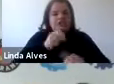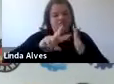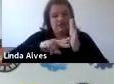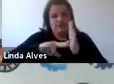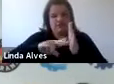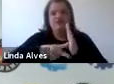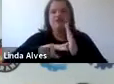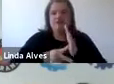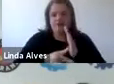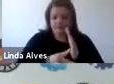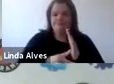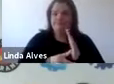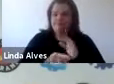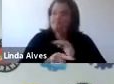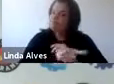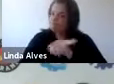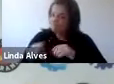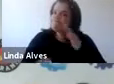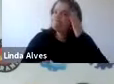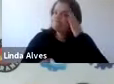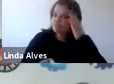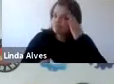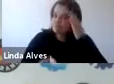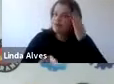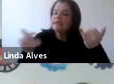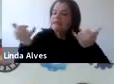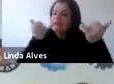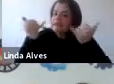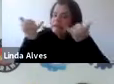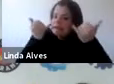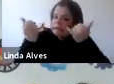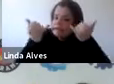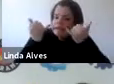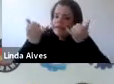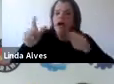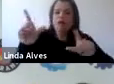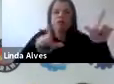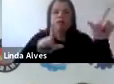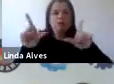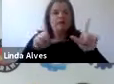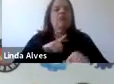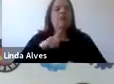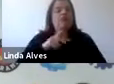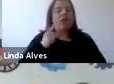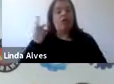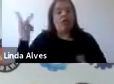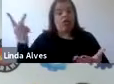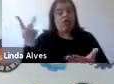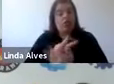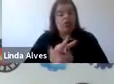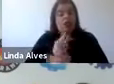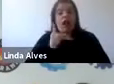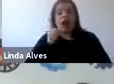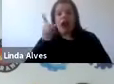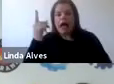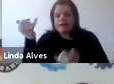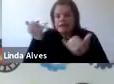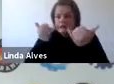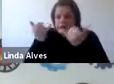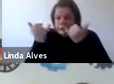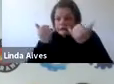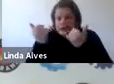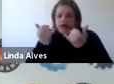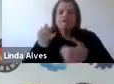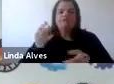sabem, porque estão vindo pela imprensa, que tem alguma coisa acontecendo, né? Já receberam também boletins na nossa fábrica